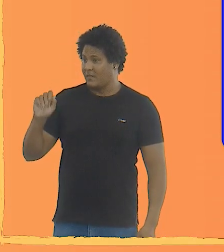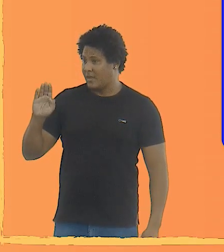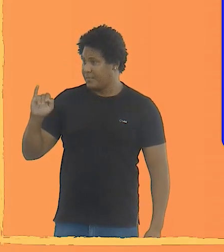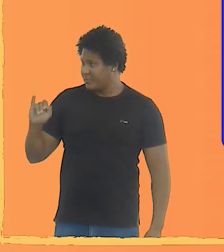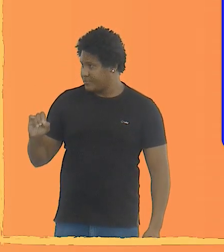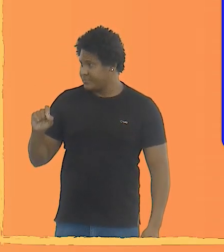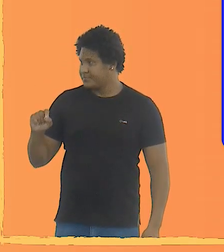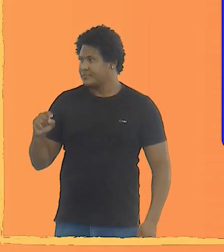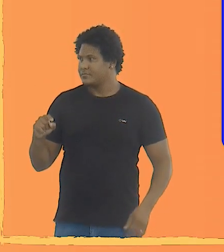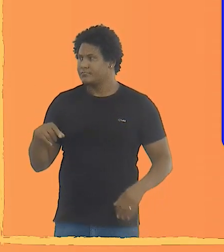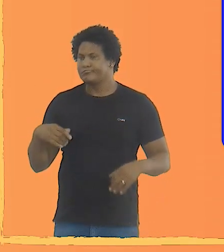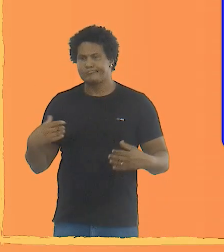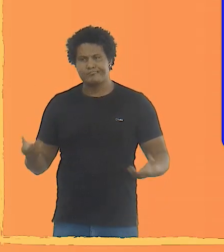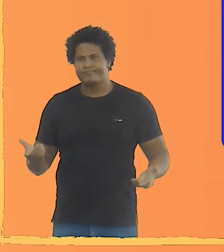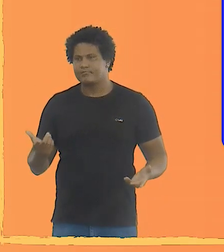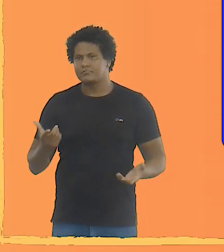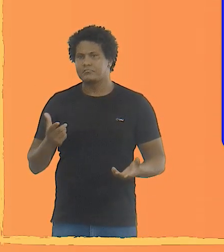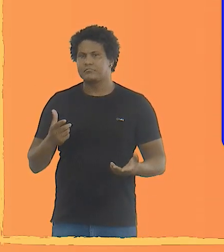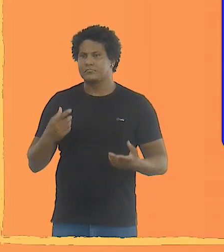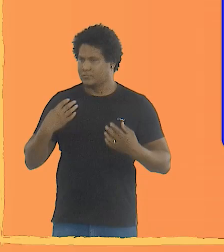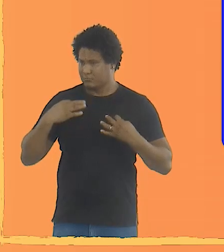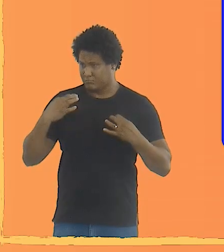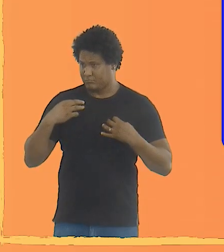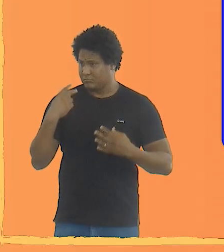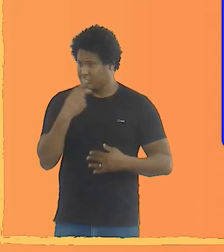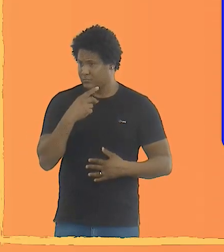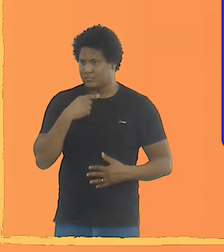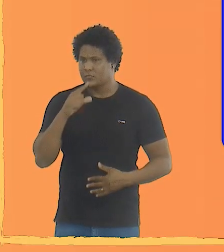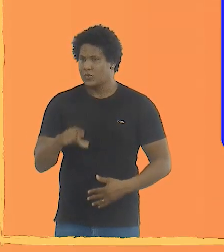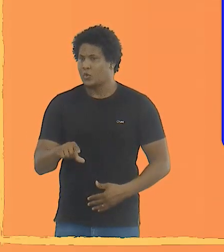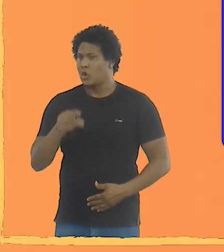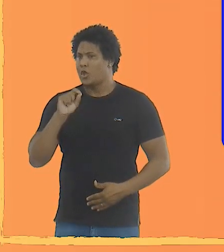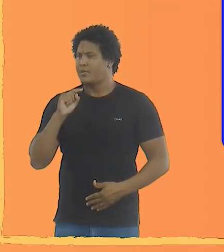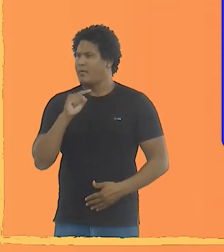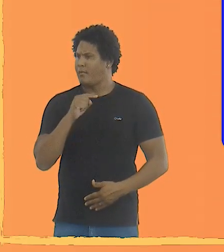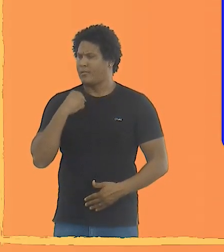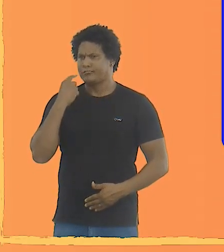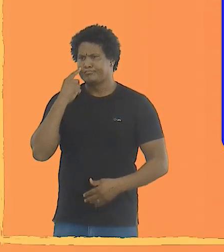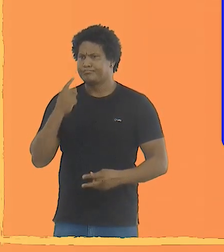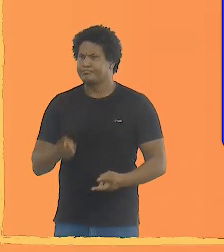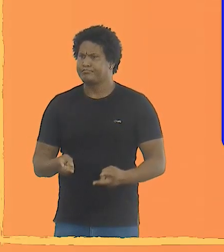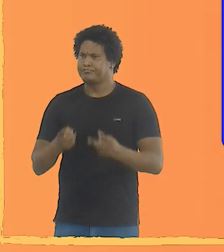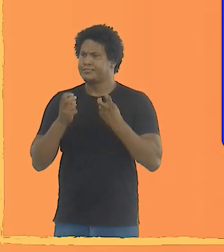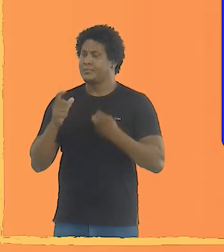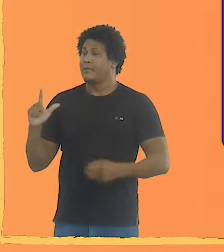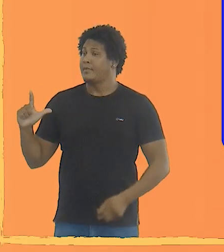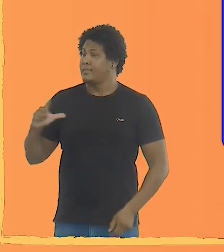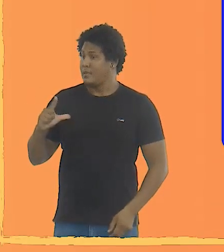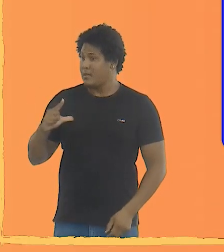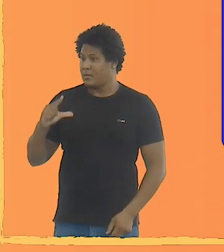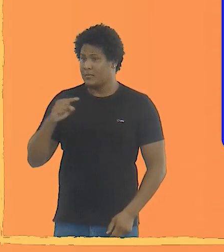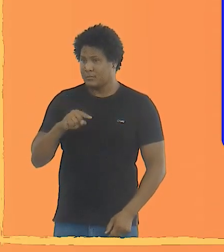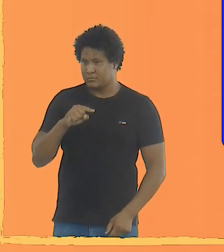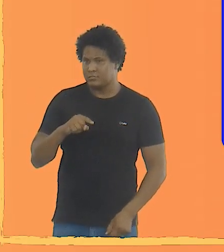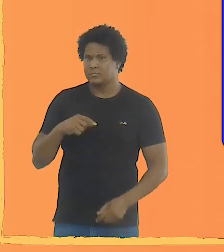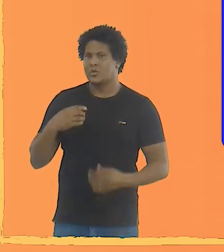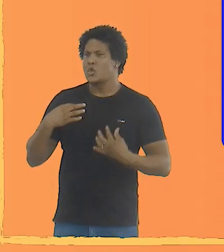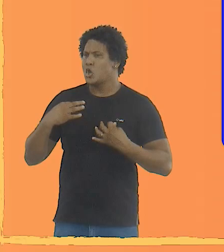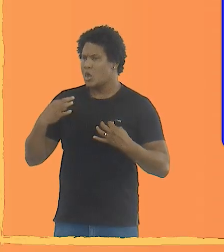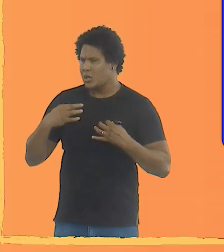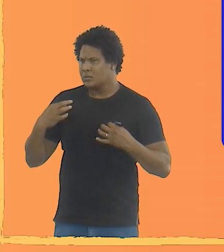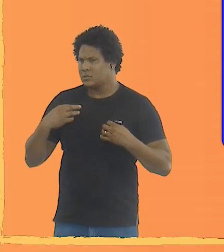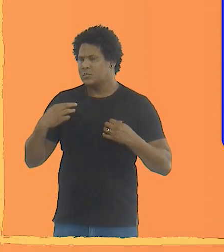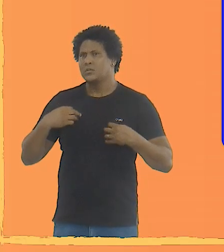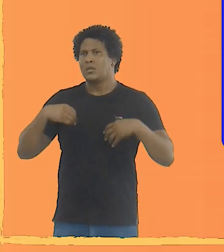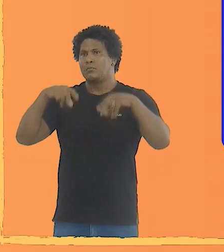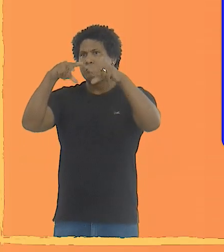chegou lá no guarda-roupa dele, ele viu que tinha à disposição uma certa quantidade de camisas e uma certa